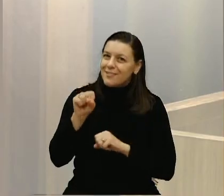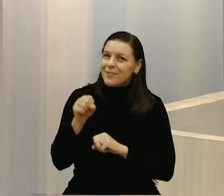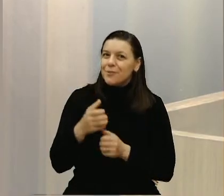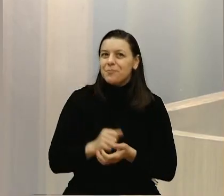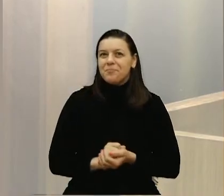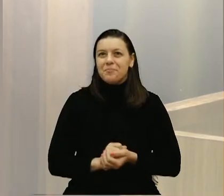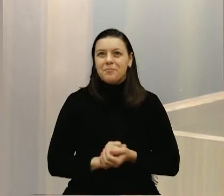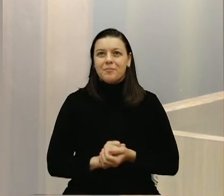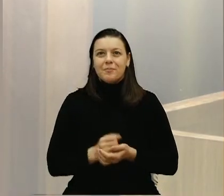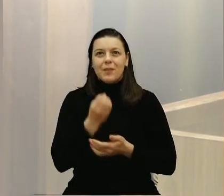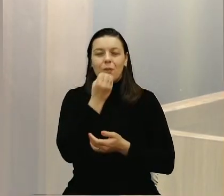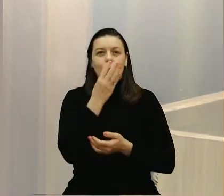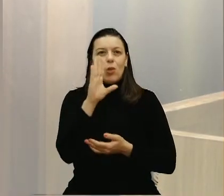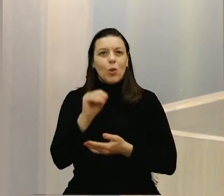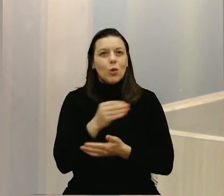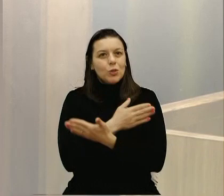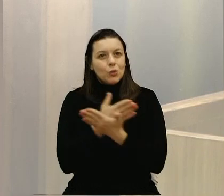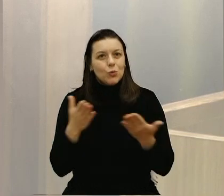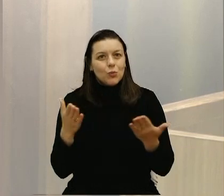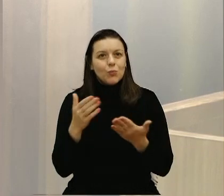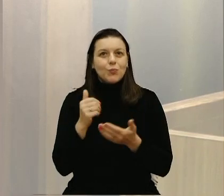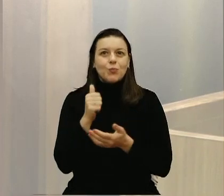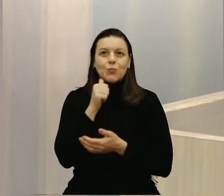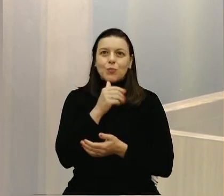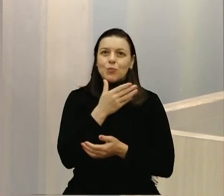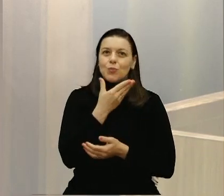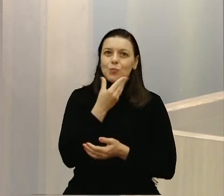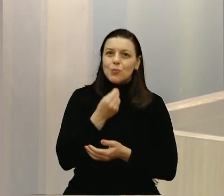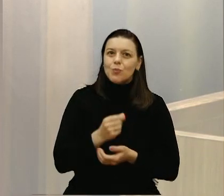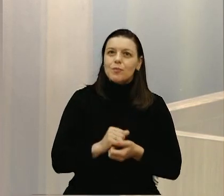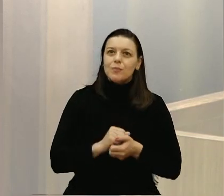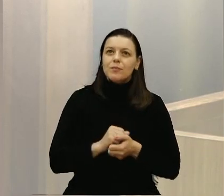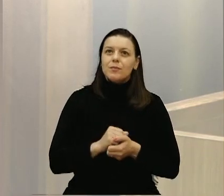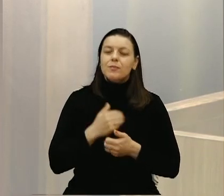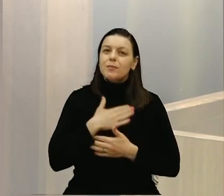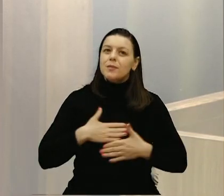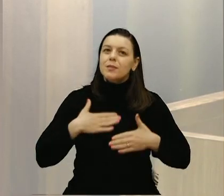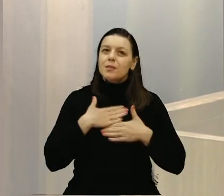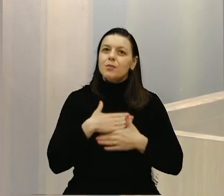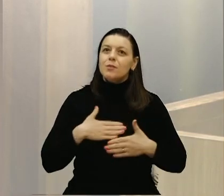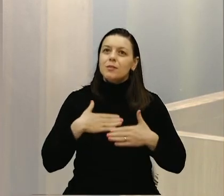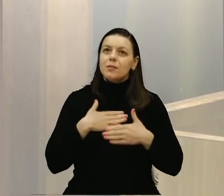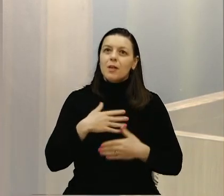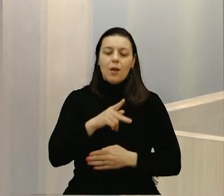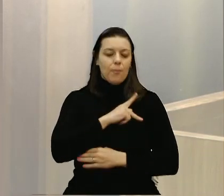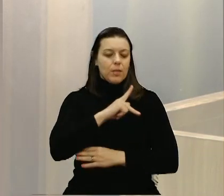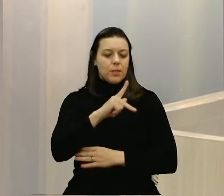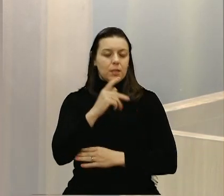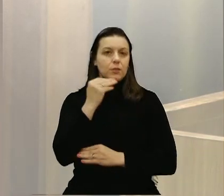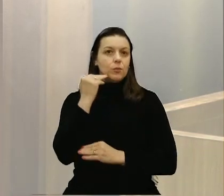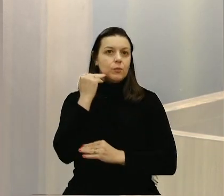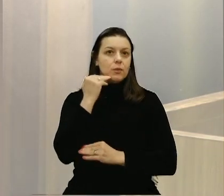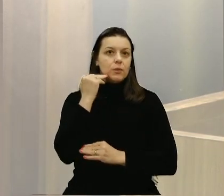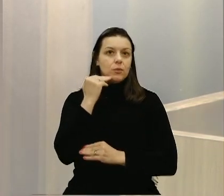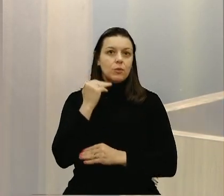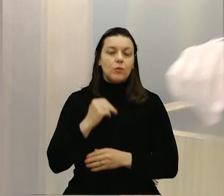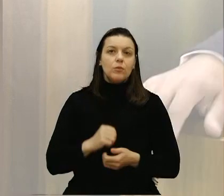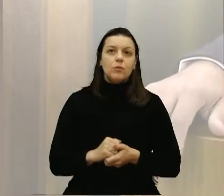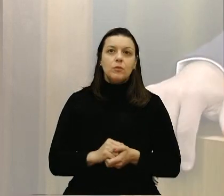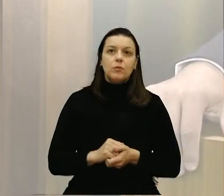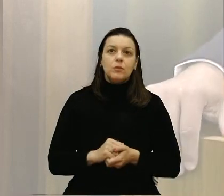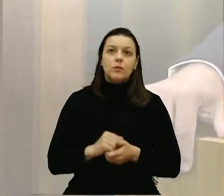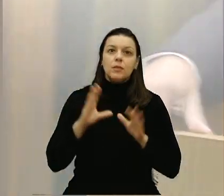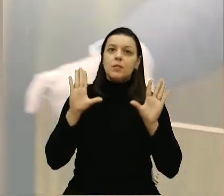Boa noite a todos, boa noite a todas. E saudar a nossa presidente, Marisol Santos,